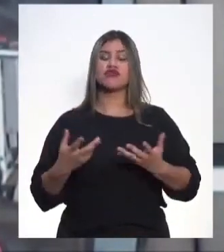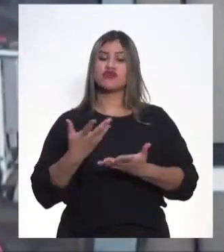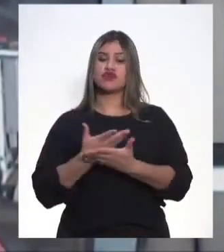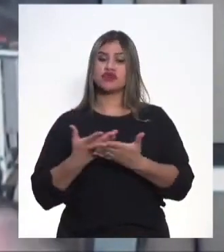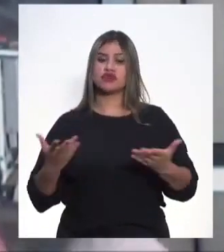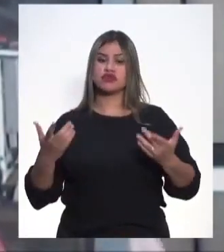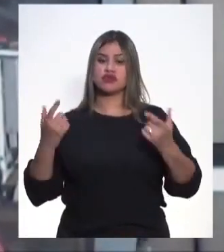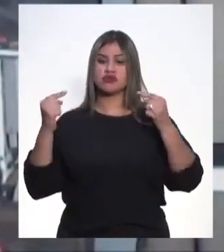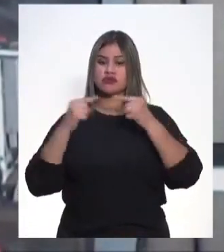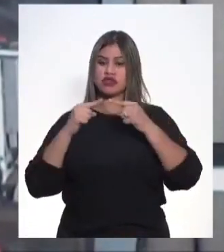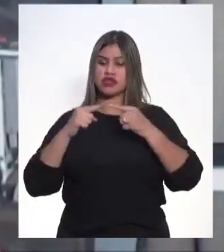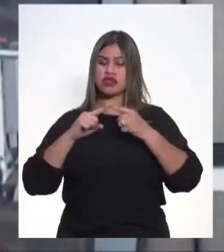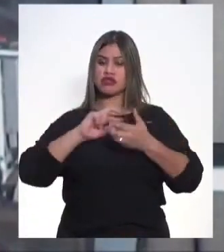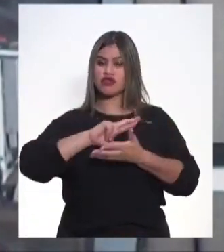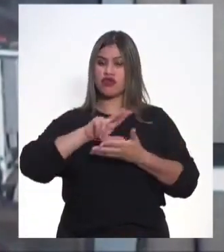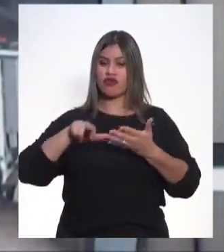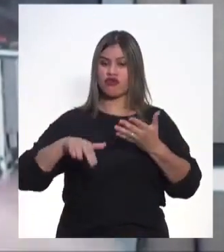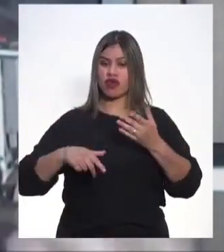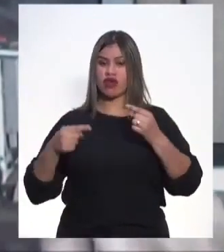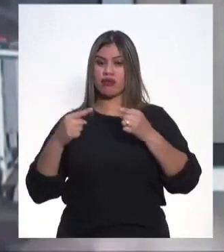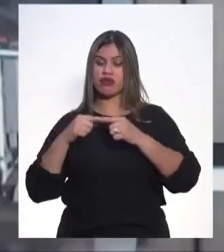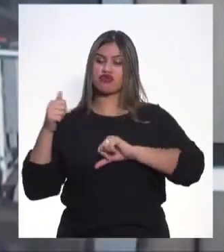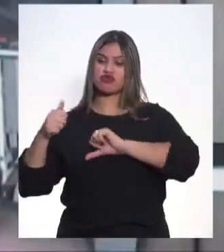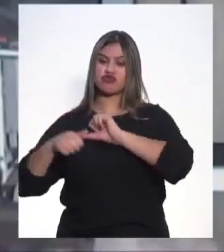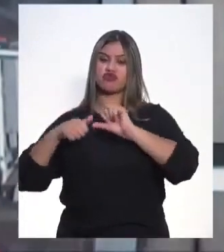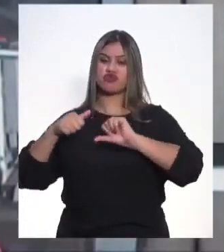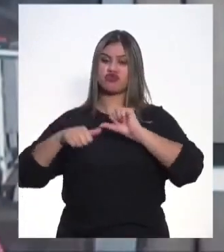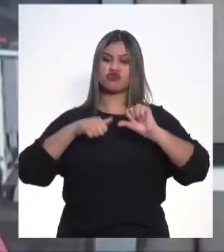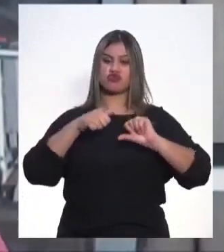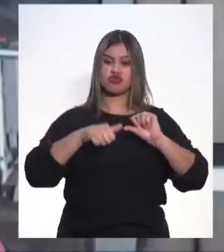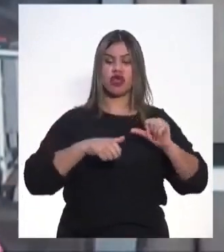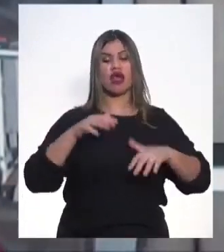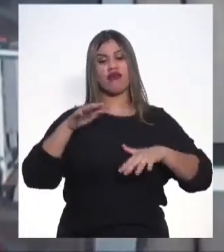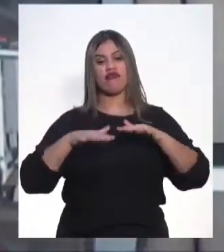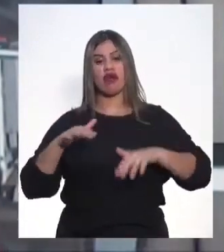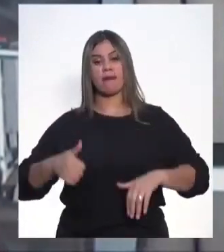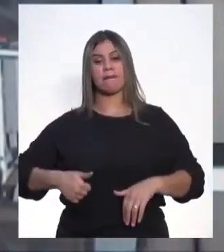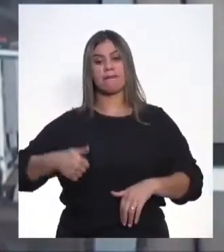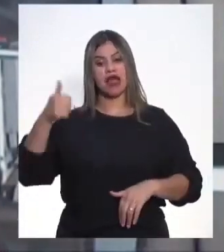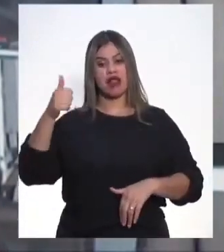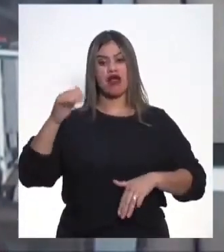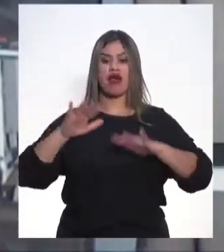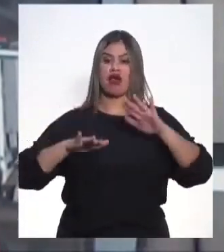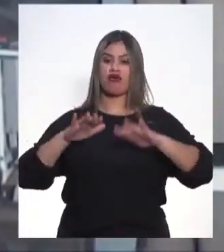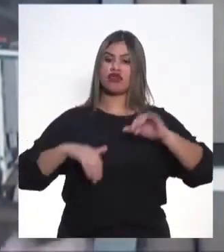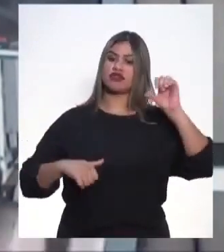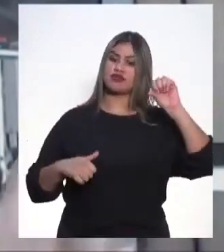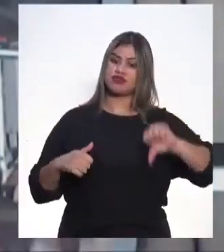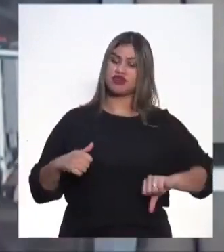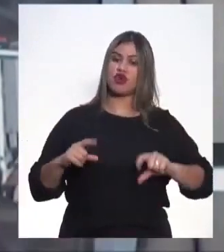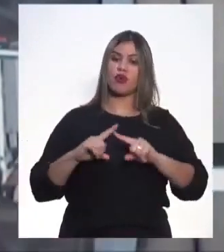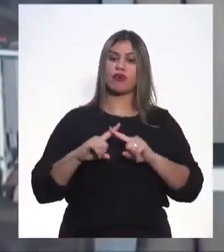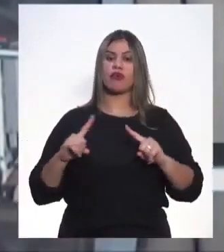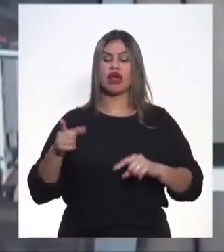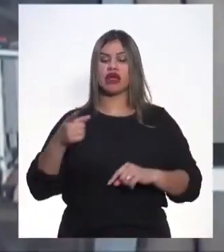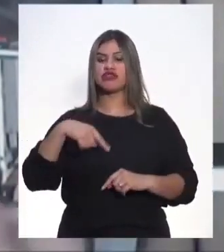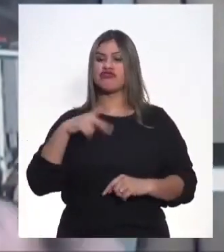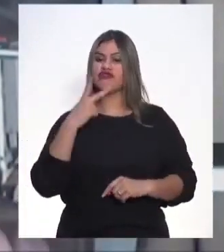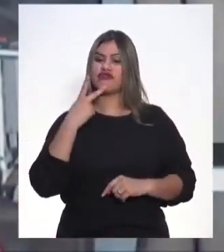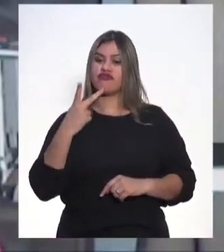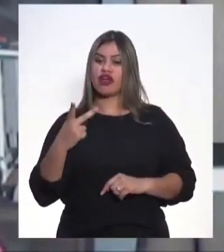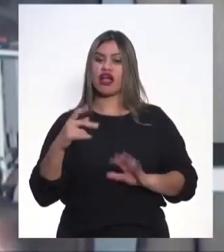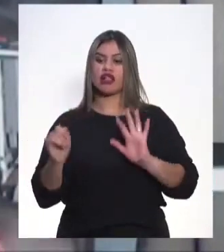elementos, né, que nós mudamos muito, às vezes para melhor e às vezes para pior, mas quando nós falamos, né,